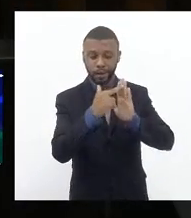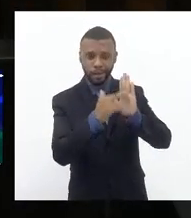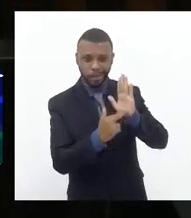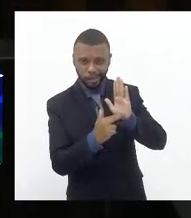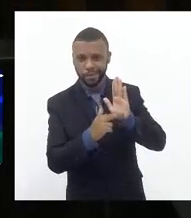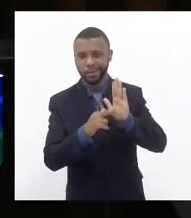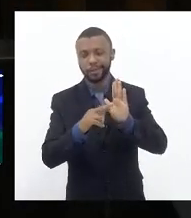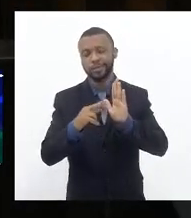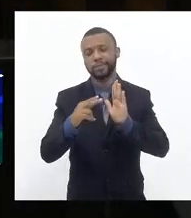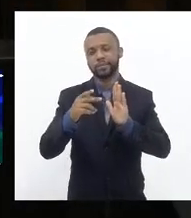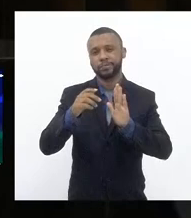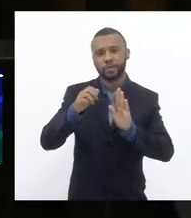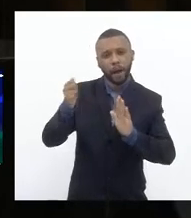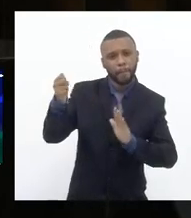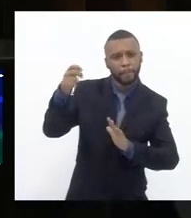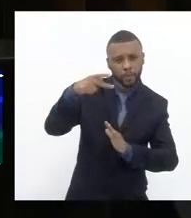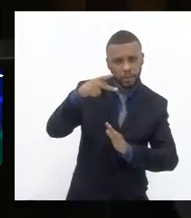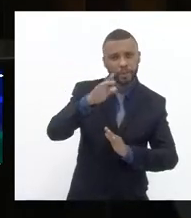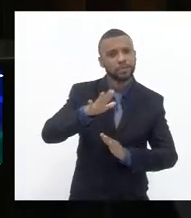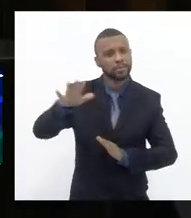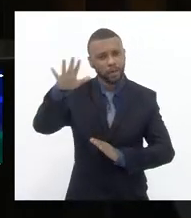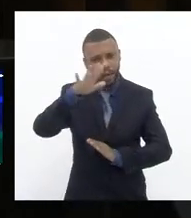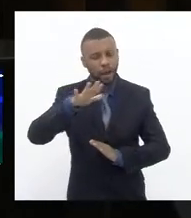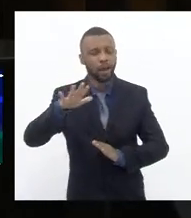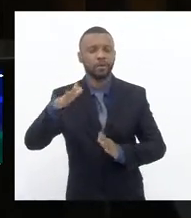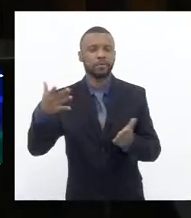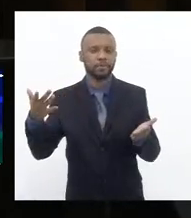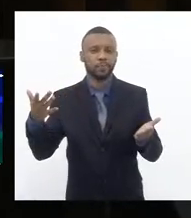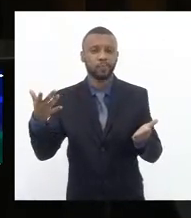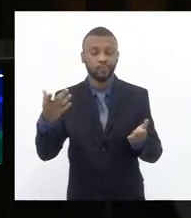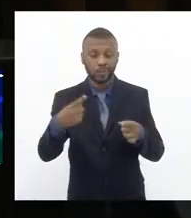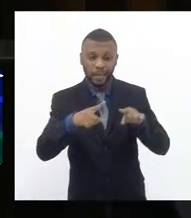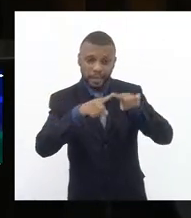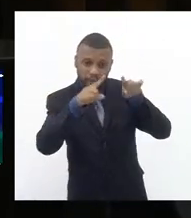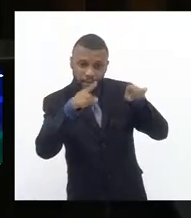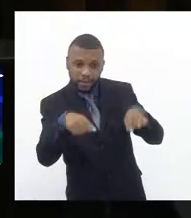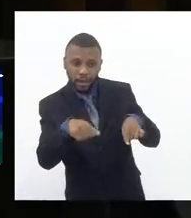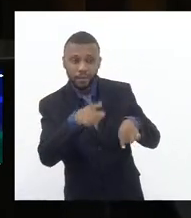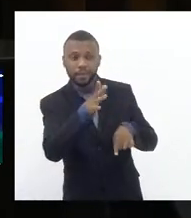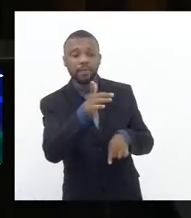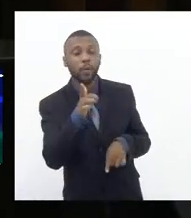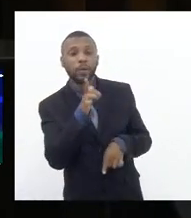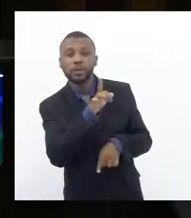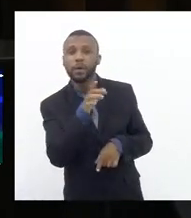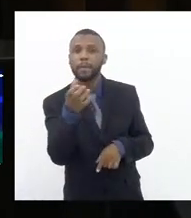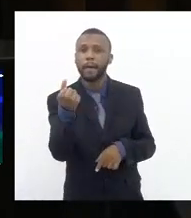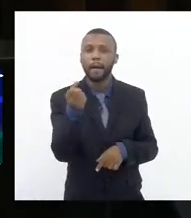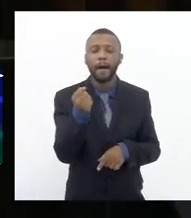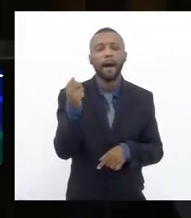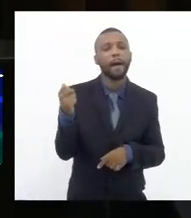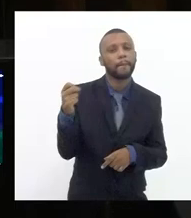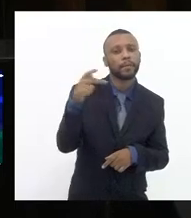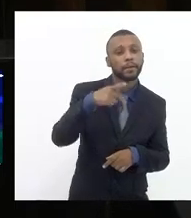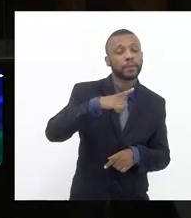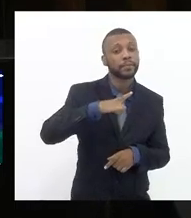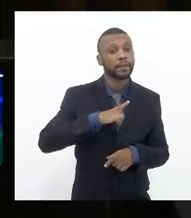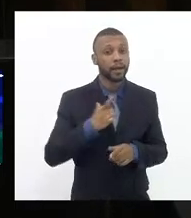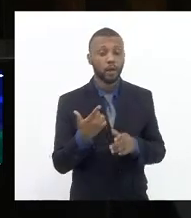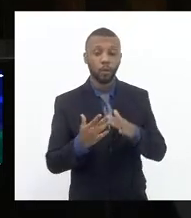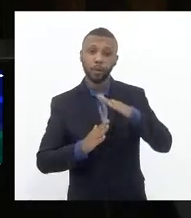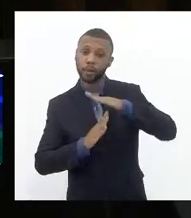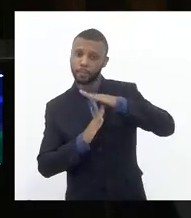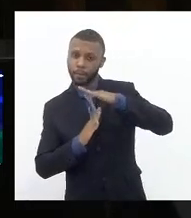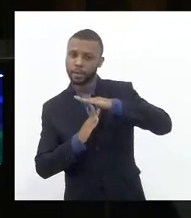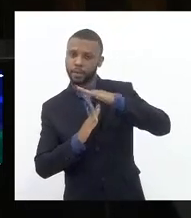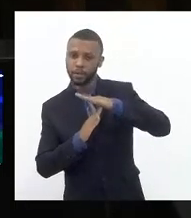cá. Esses servidores, que já vão ter uma aposentadoria que tem o limitador do regime geral da